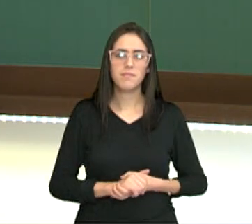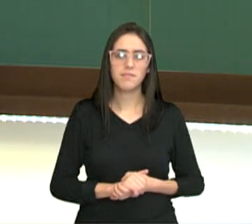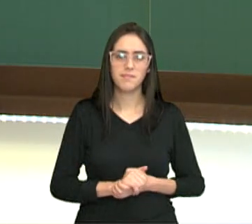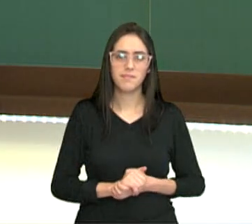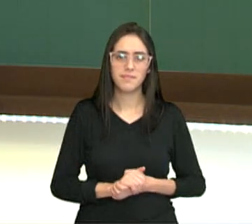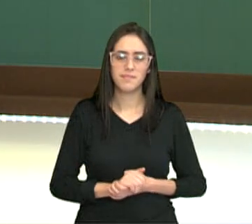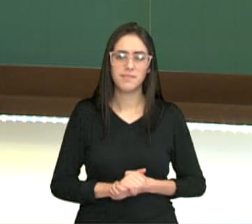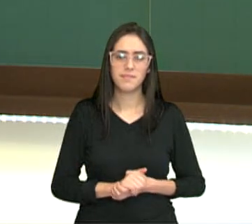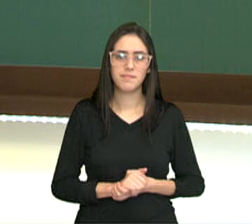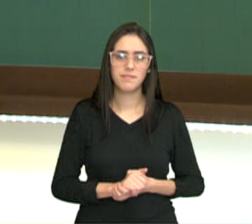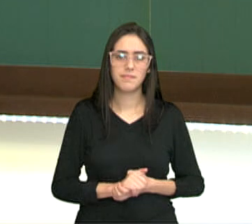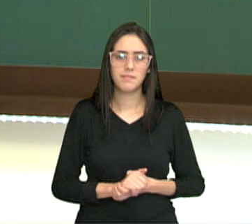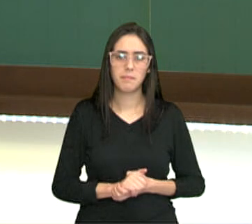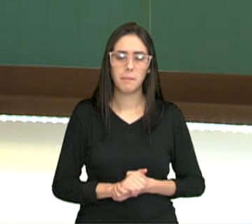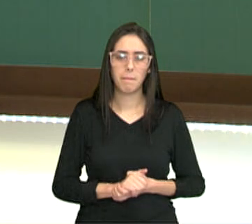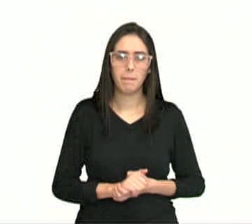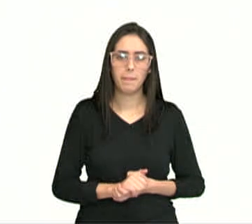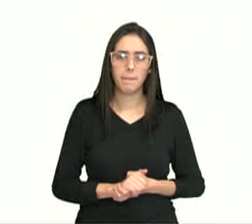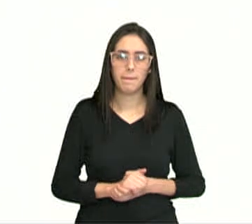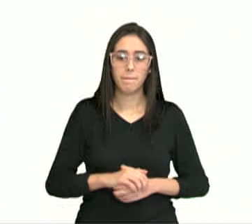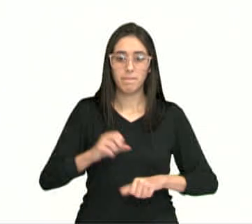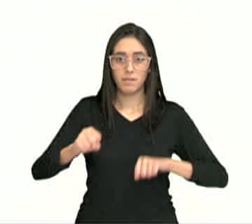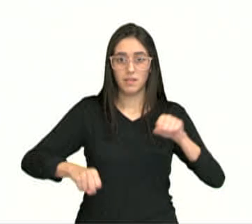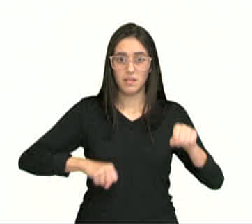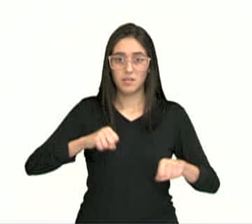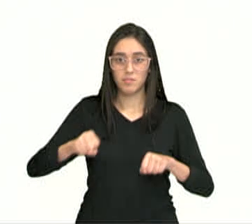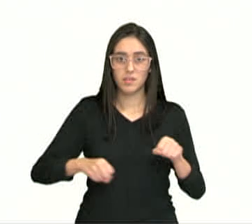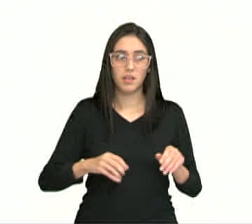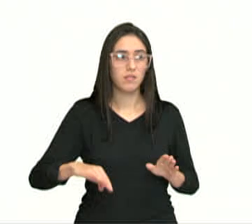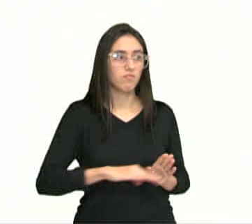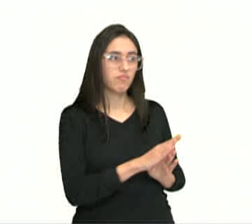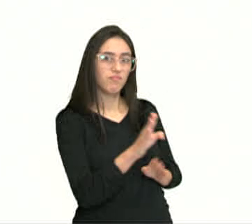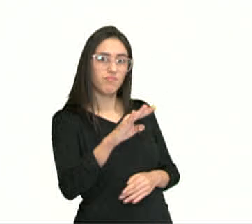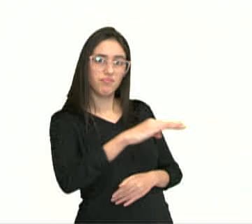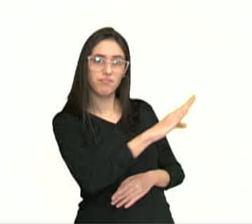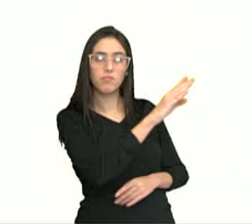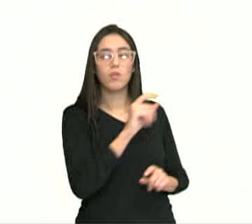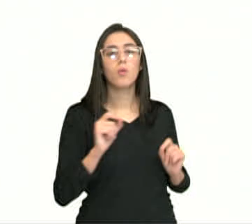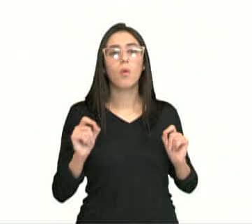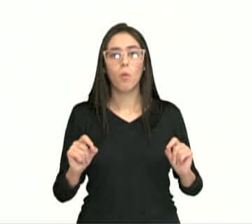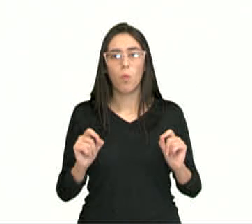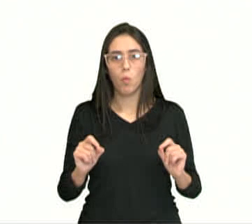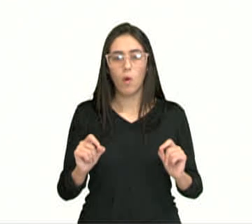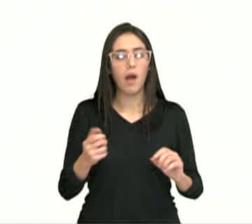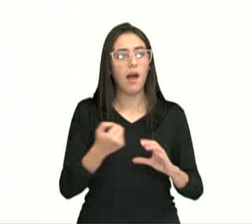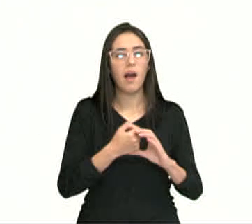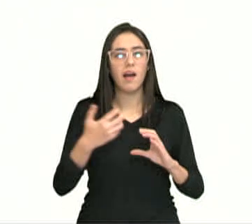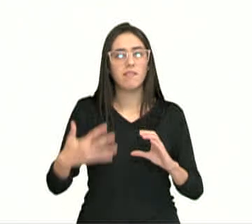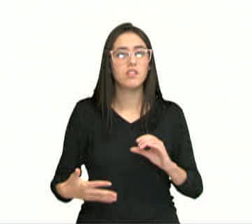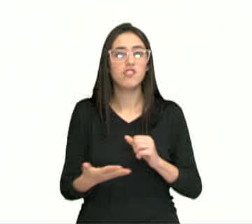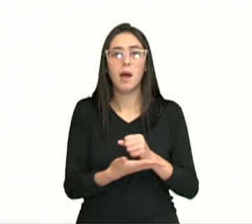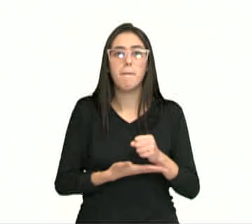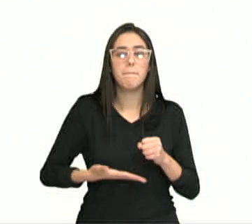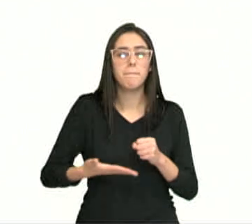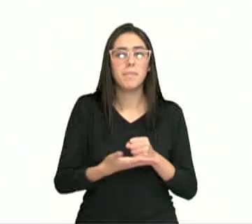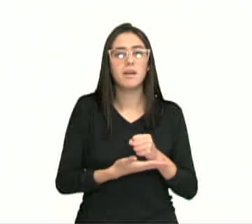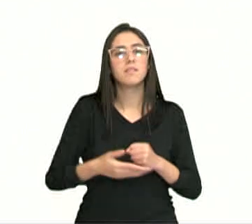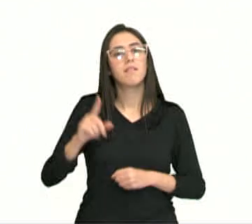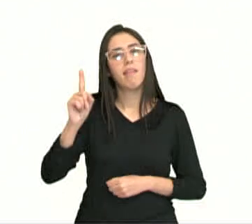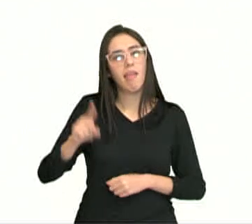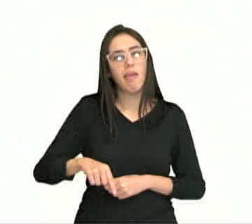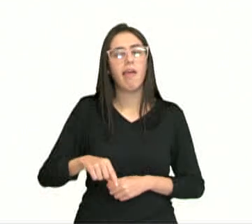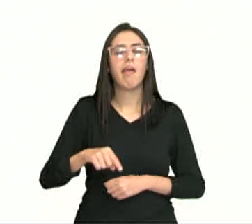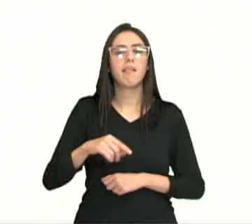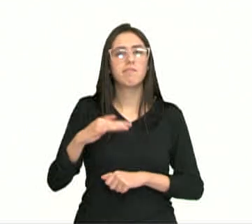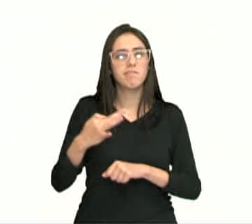bicicleta. A bicicleta para trilhas de mountain bike apresenta como característica básica a capacidade